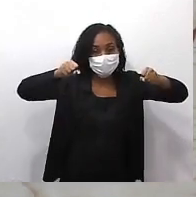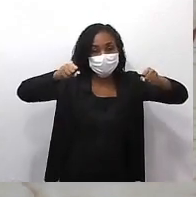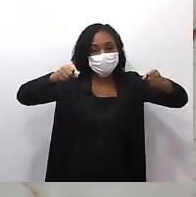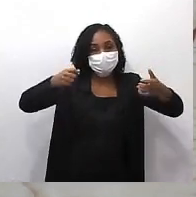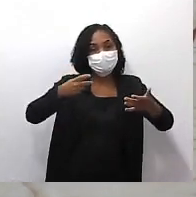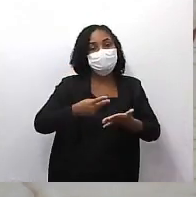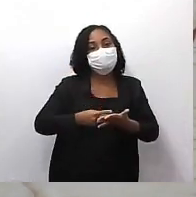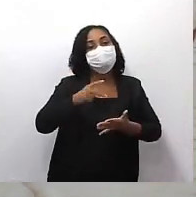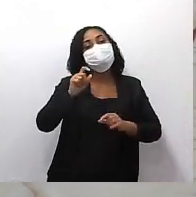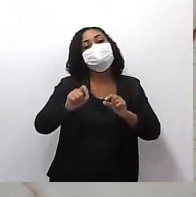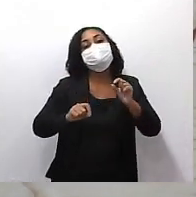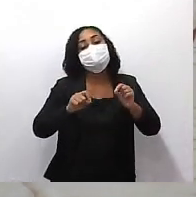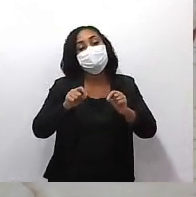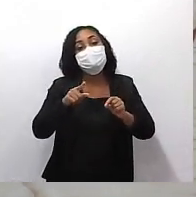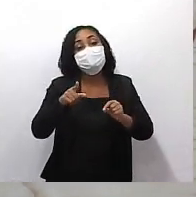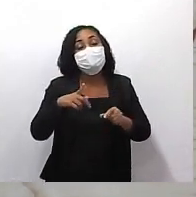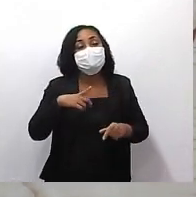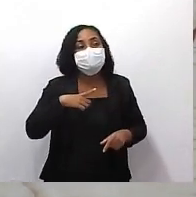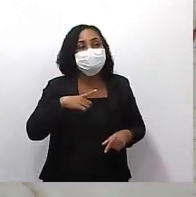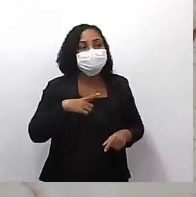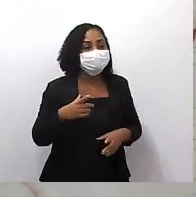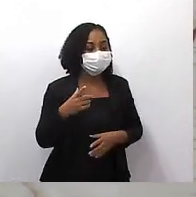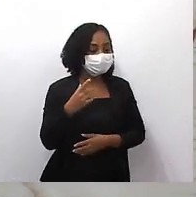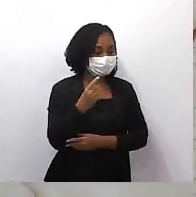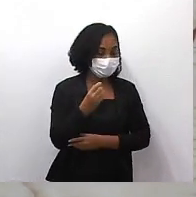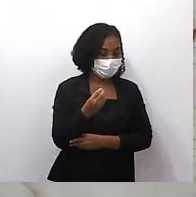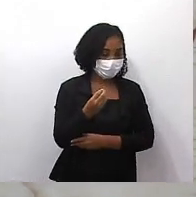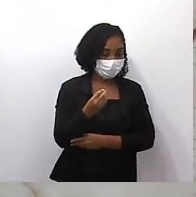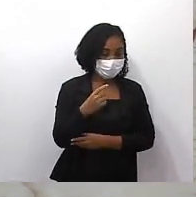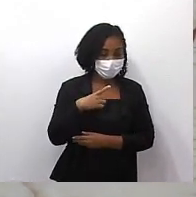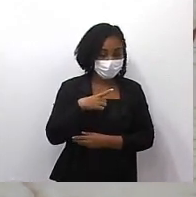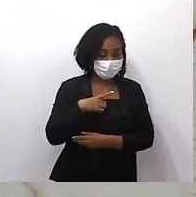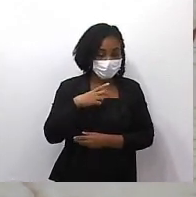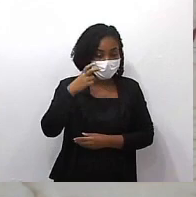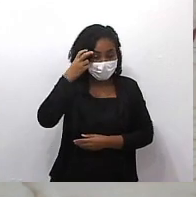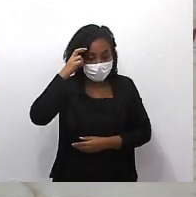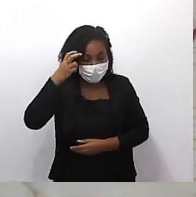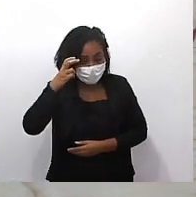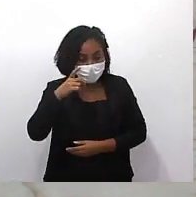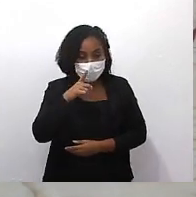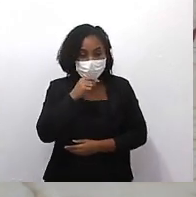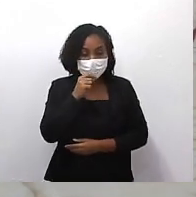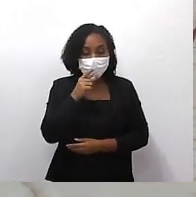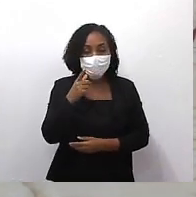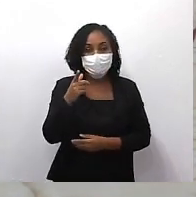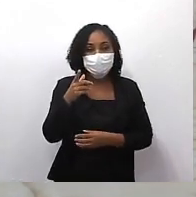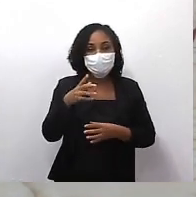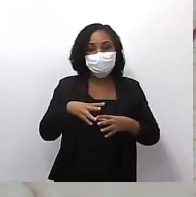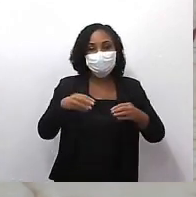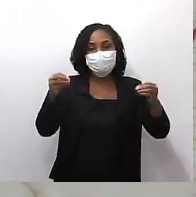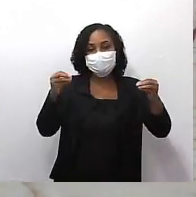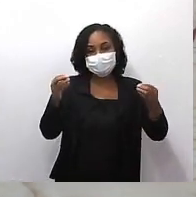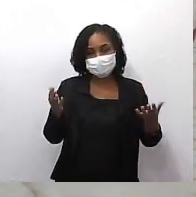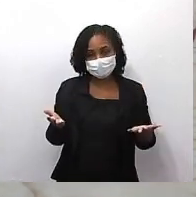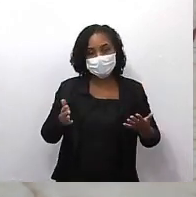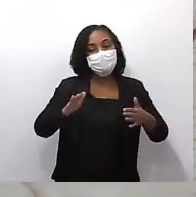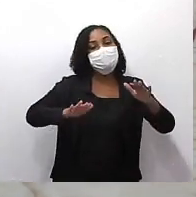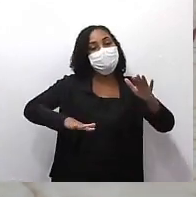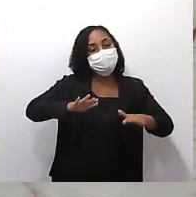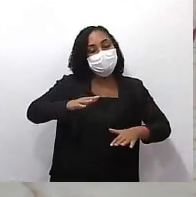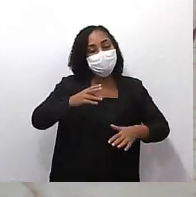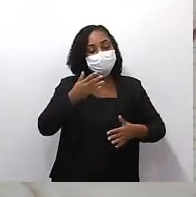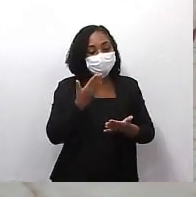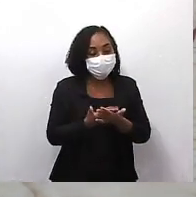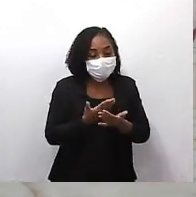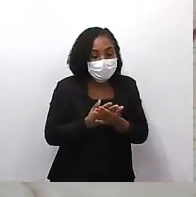que acontece? Você vai gerar uma cultura que vai depender de uma água que provavelmente não vai ter. Então é importante a